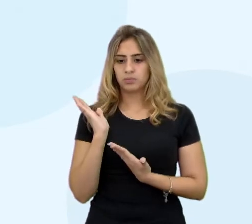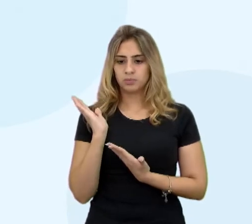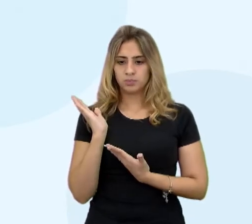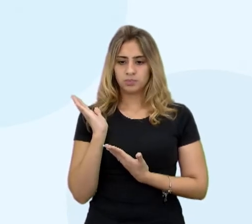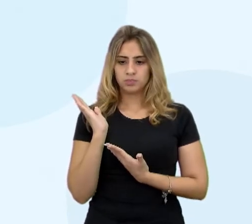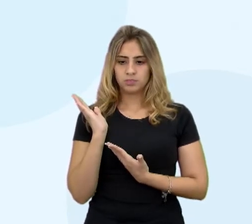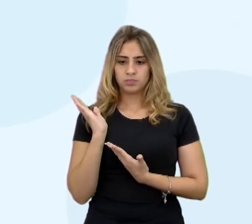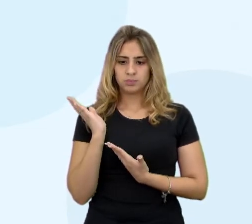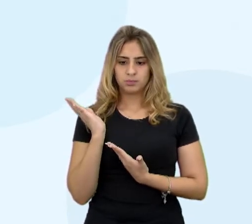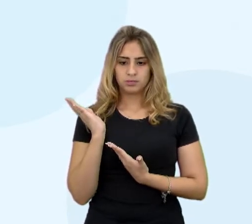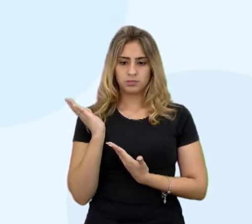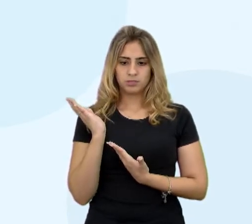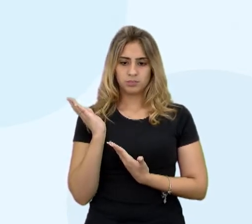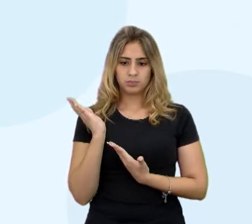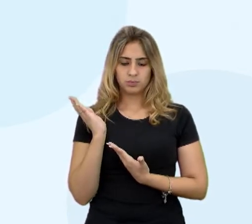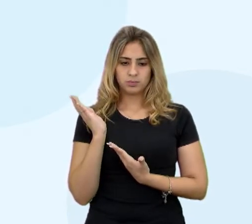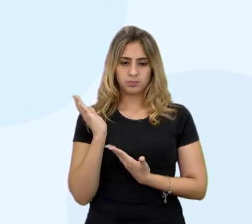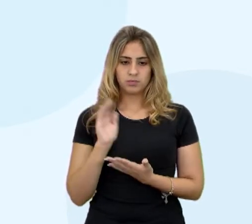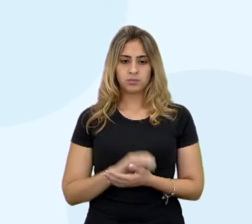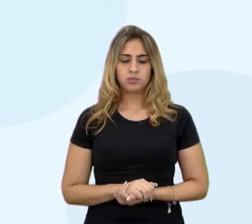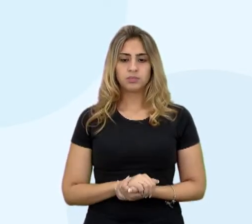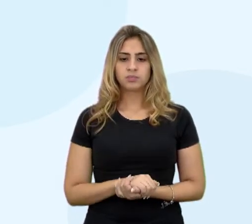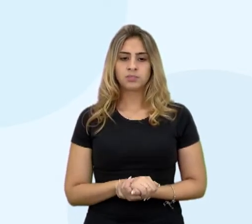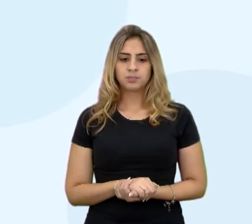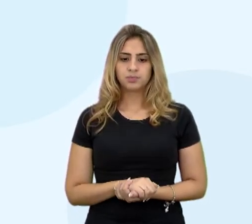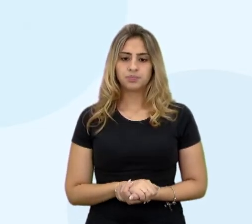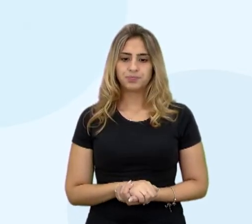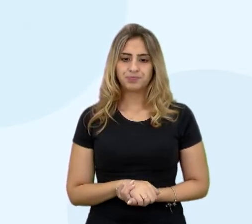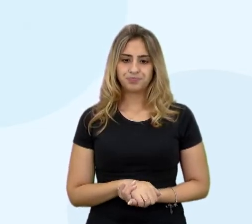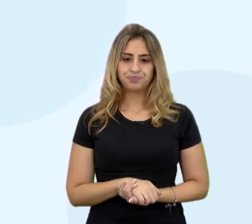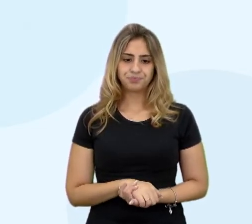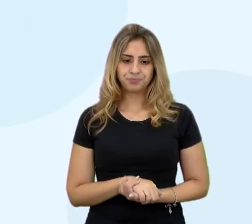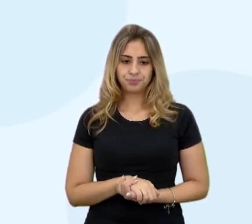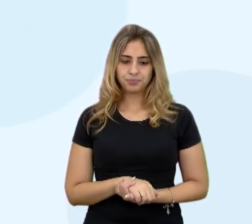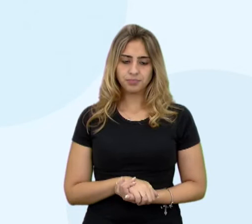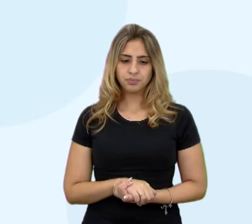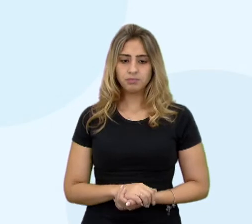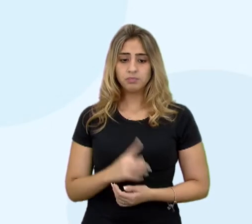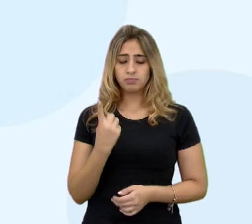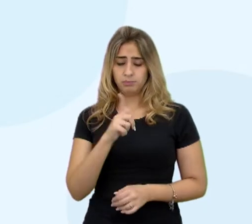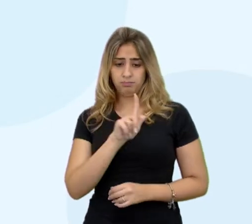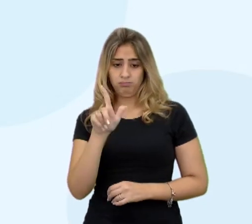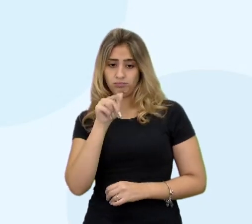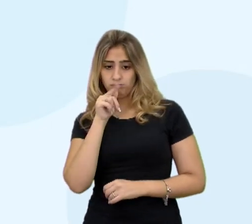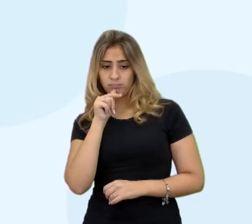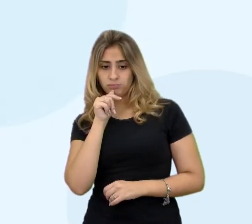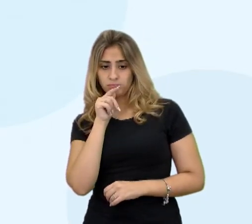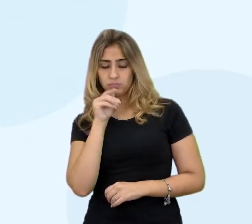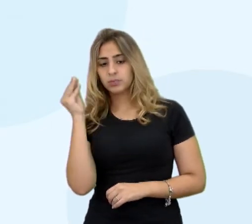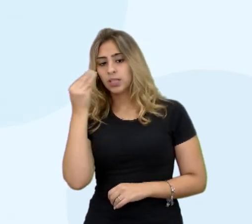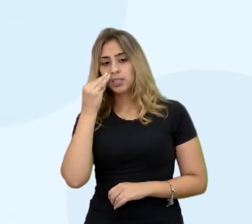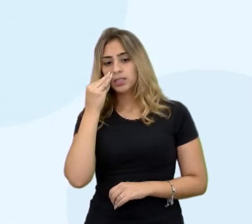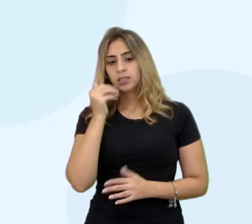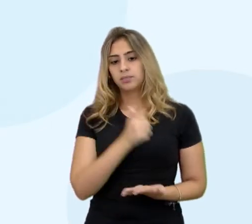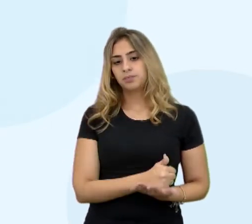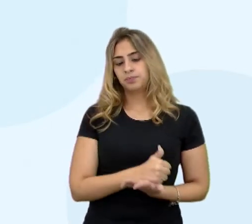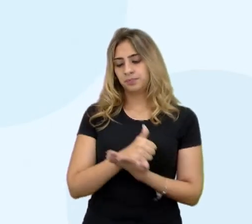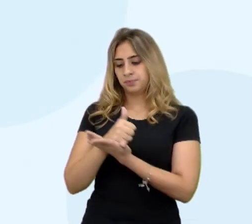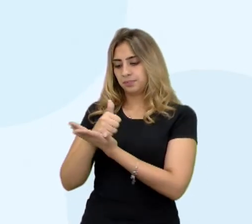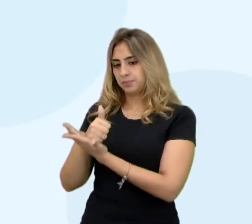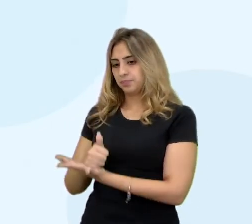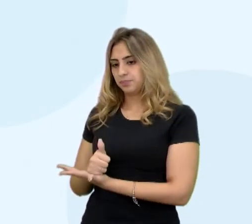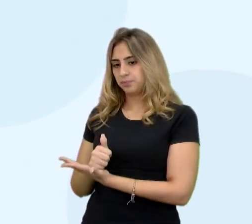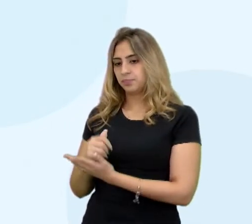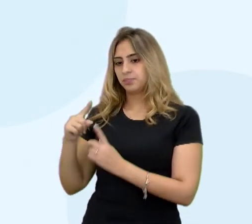Esse desenho, peguei do PowerPoint. E vou pegar, ó, este 1 litro de água e tentar levar a temperatura